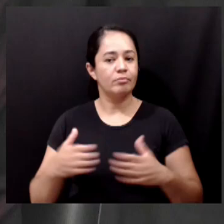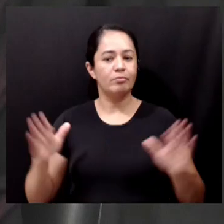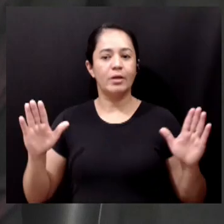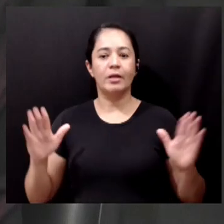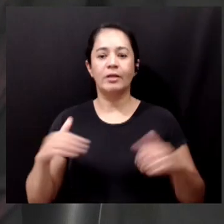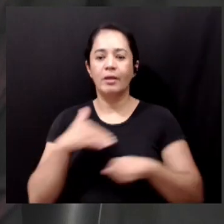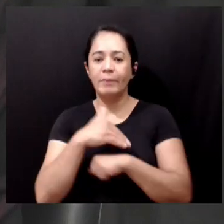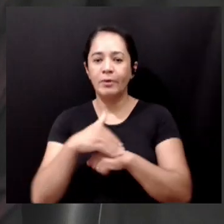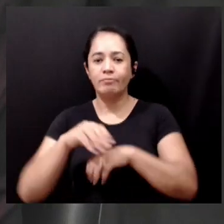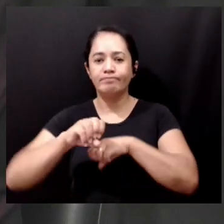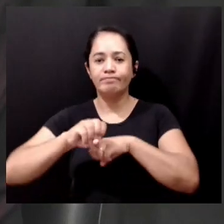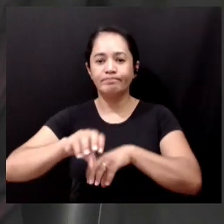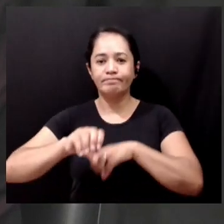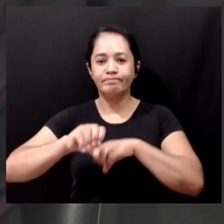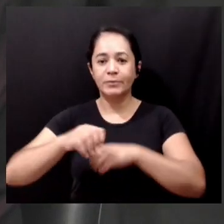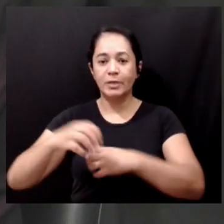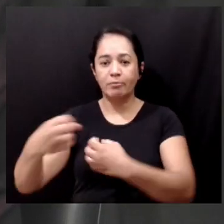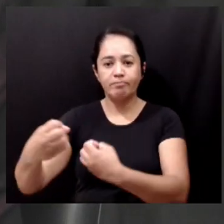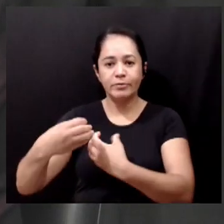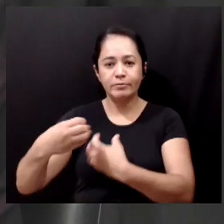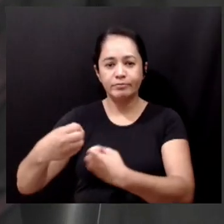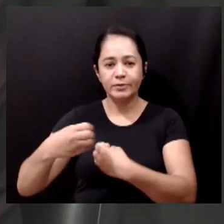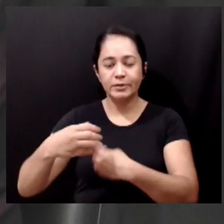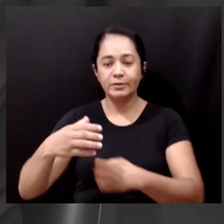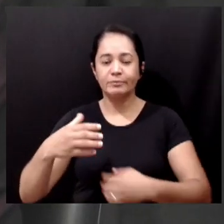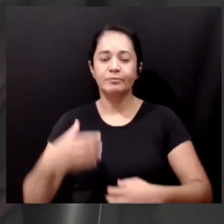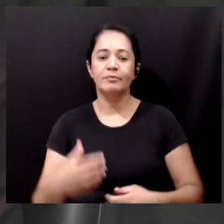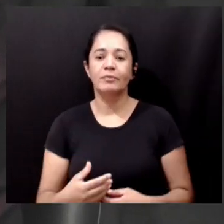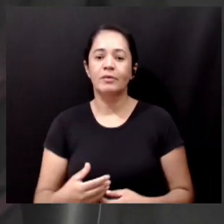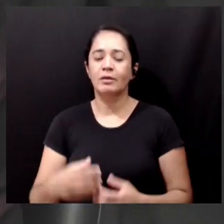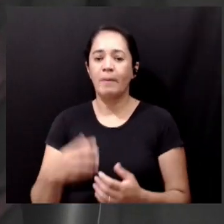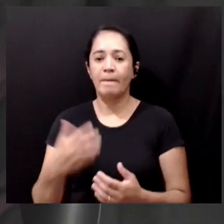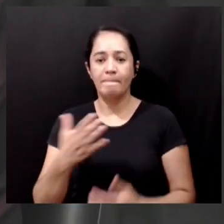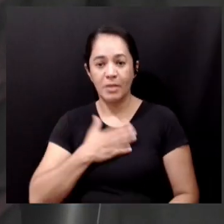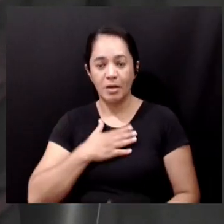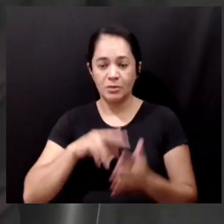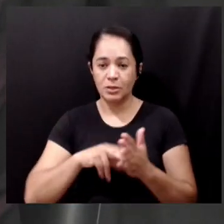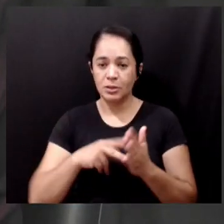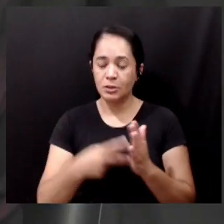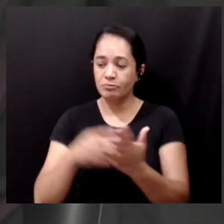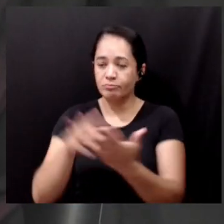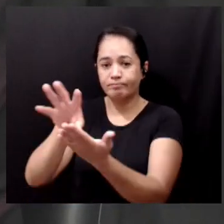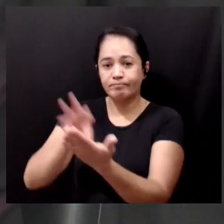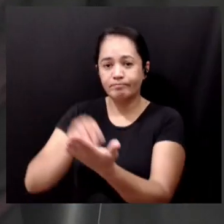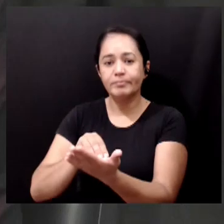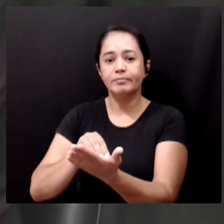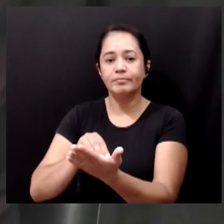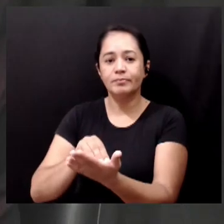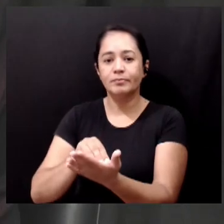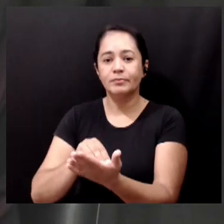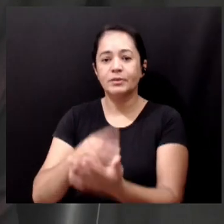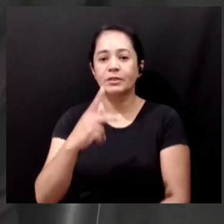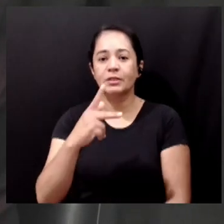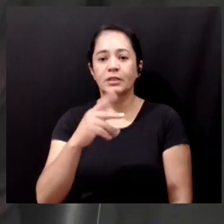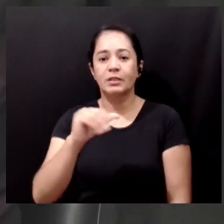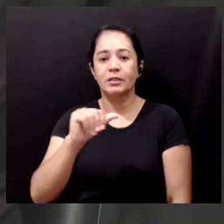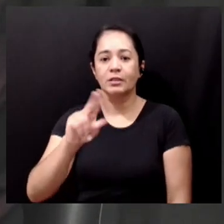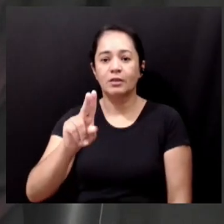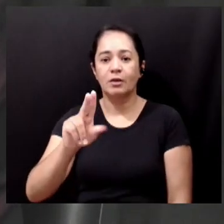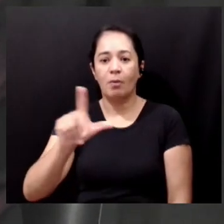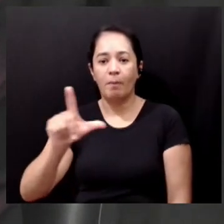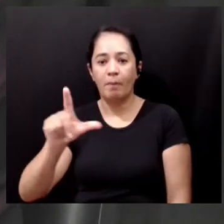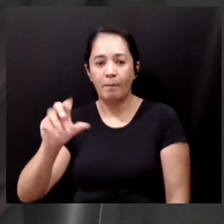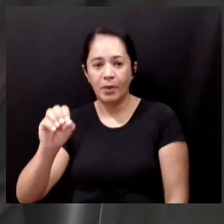mim nessa parte. É um espelho que eu tenho na política, é ele, com certeza, que é o Paulo Freire. Eu sempre carrego ele